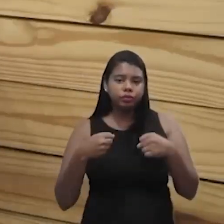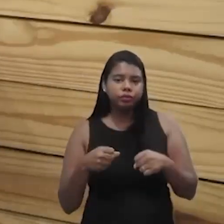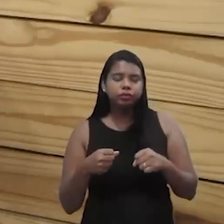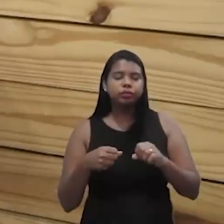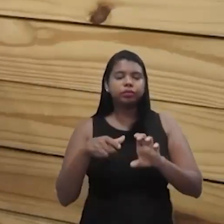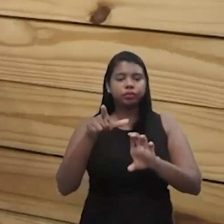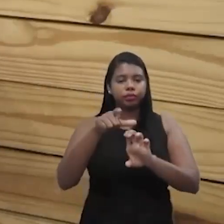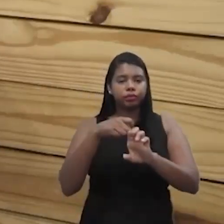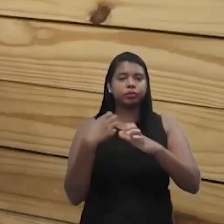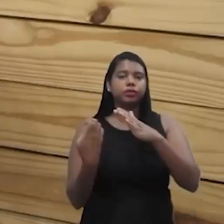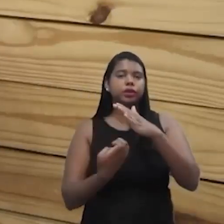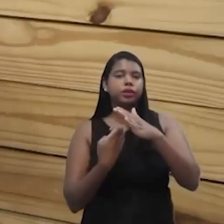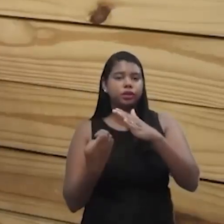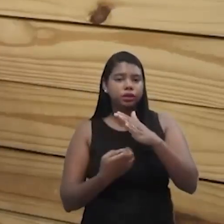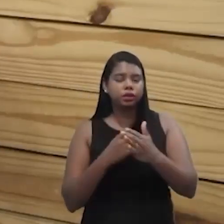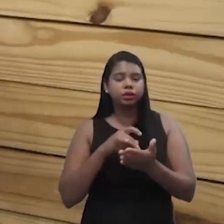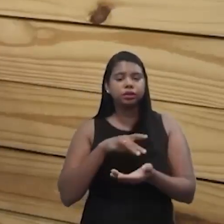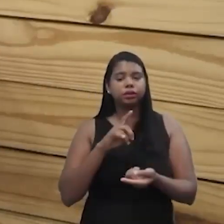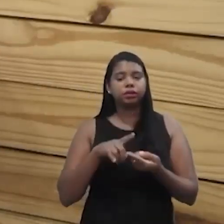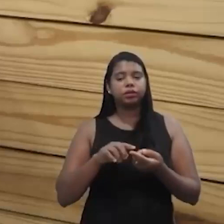nas empresas de